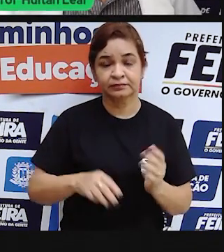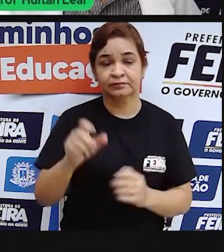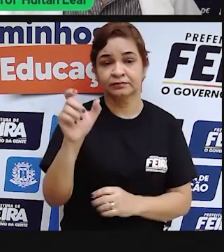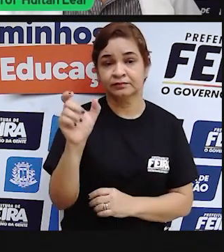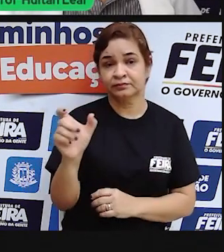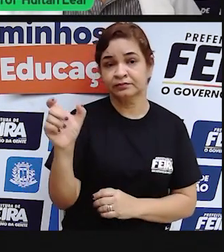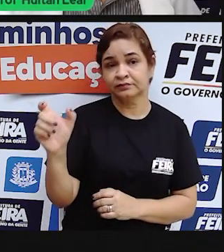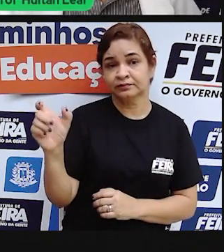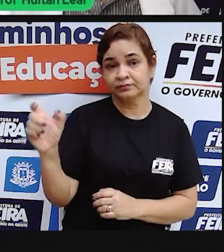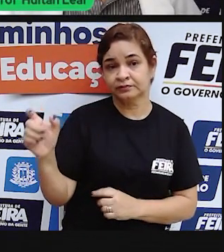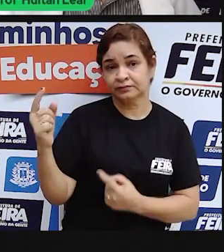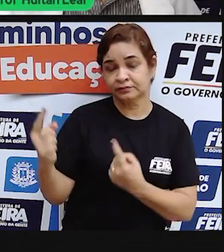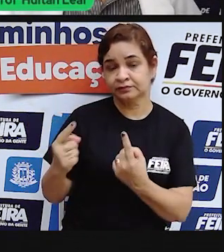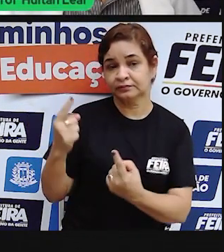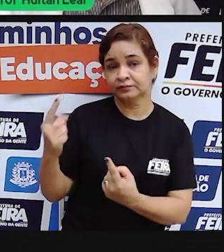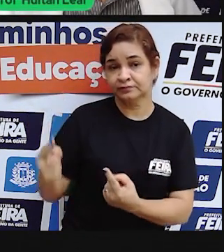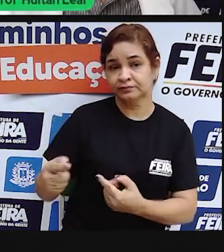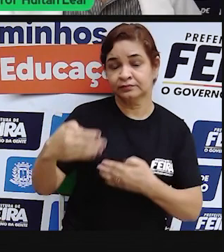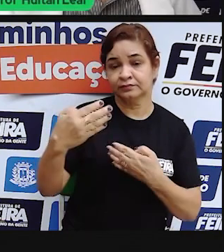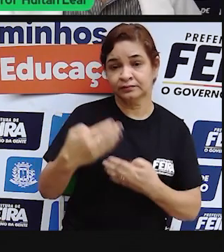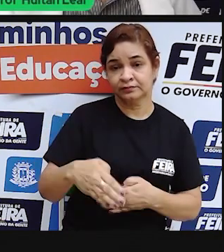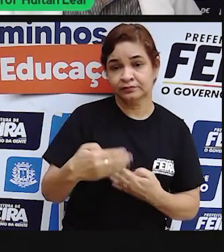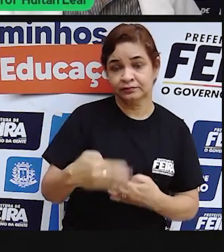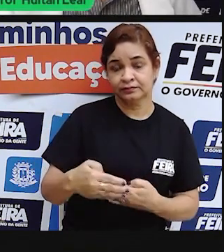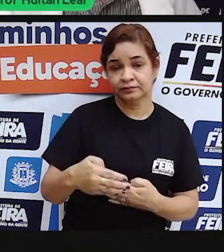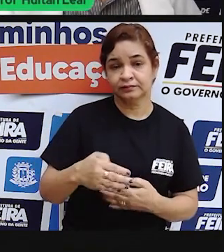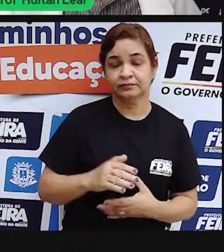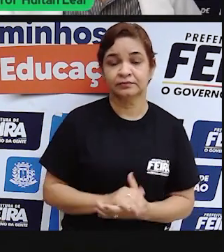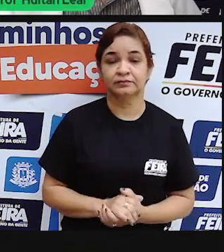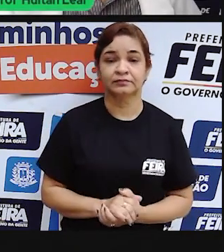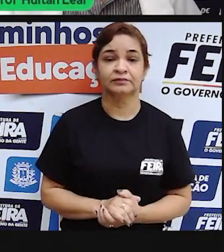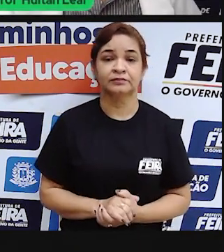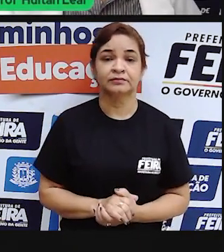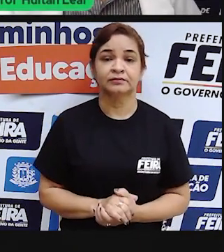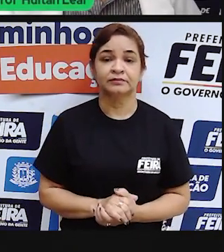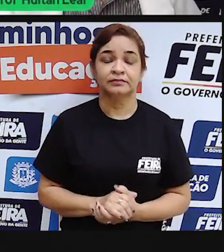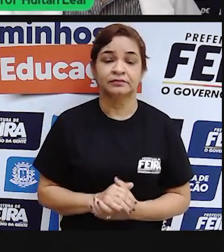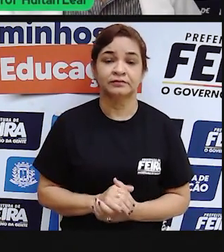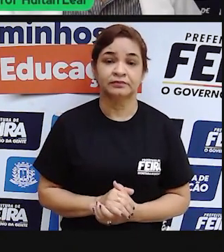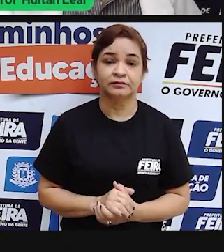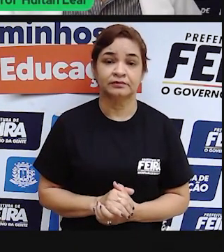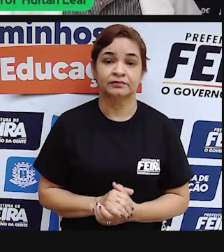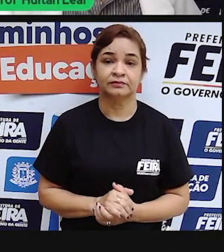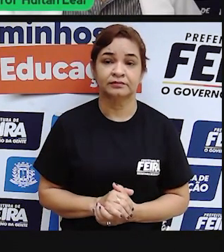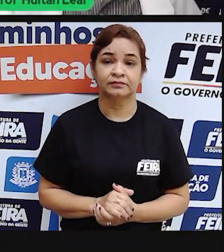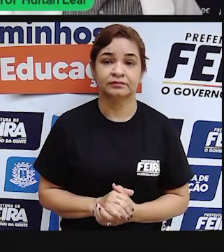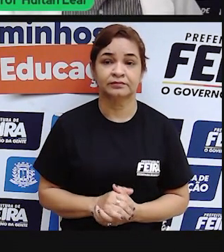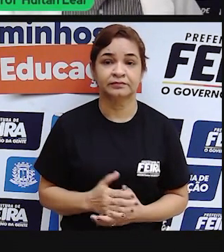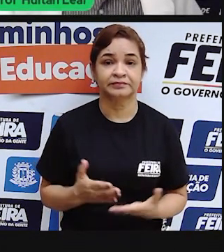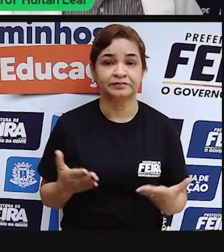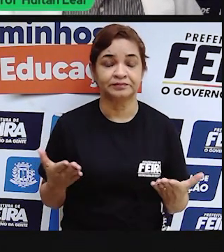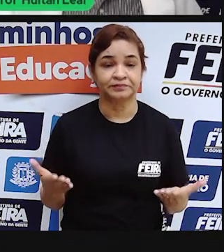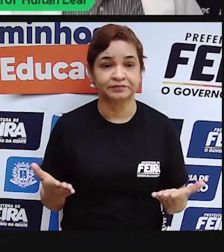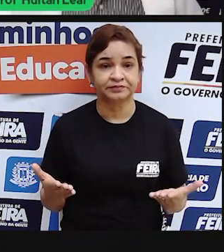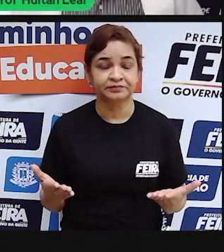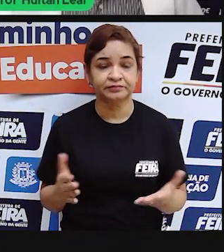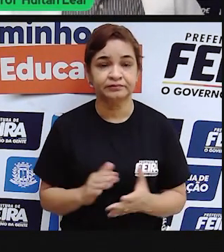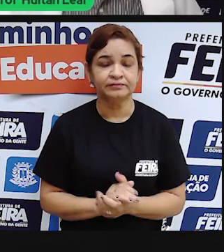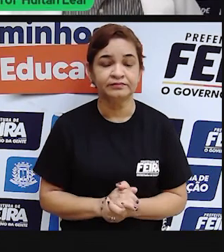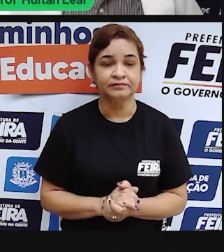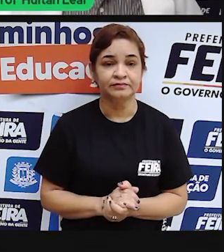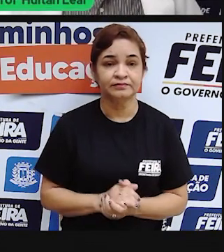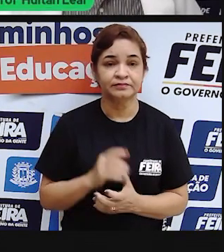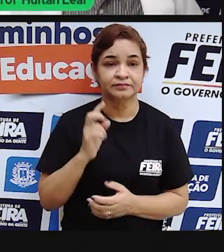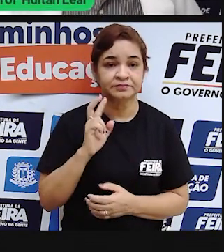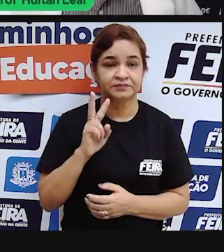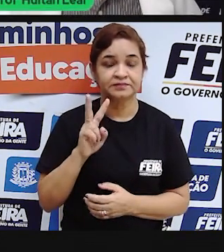são as disciplinas que vão cair na prova, ou nas provas. Ok? Então, gente, só para concluir